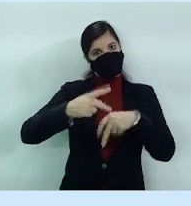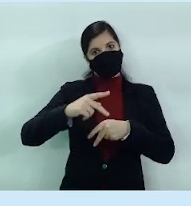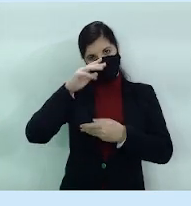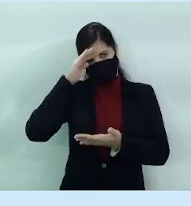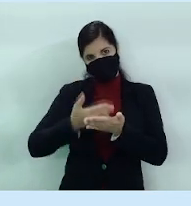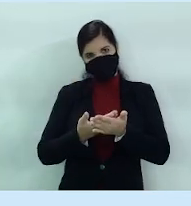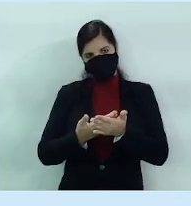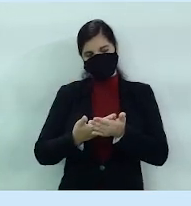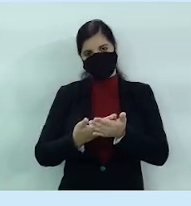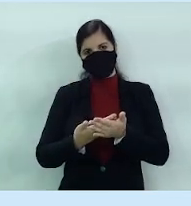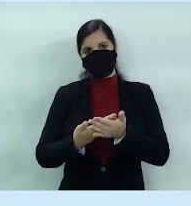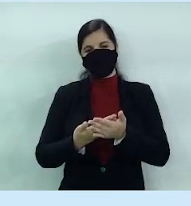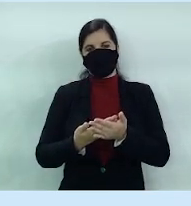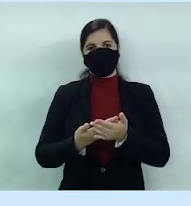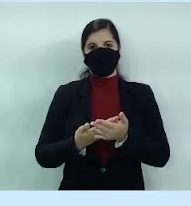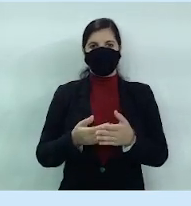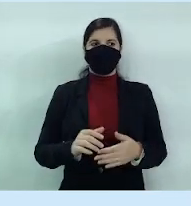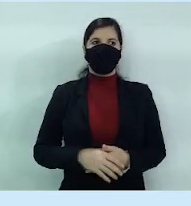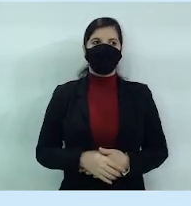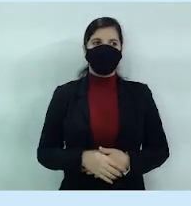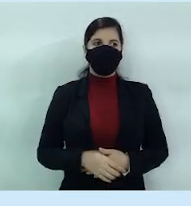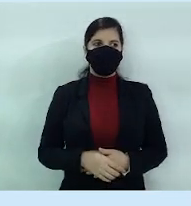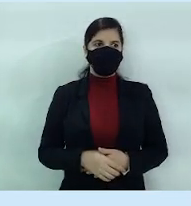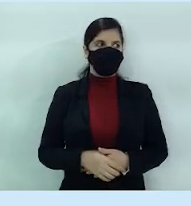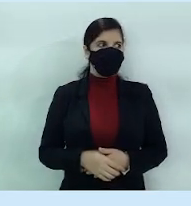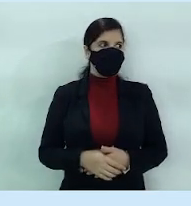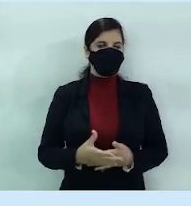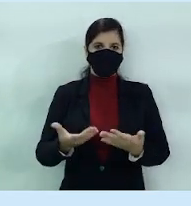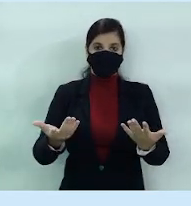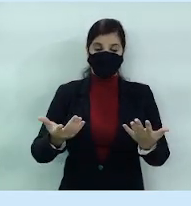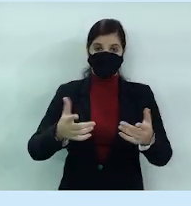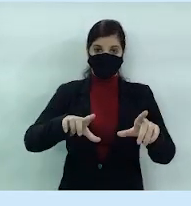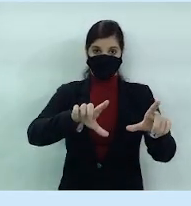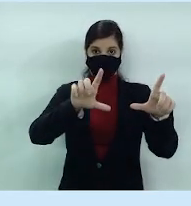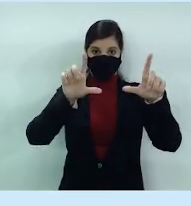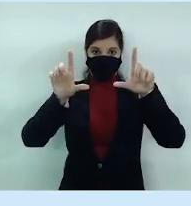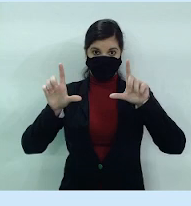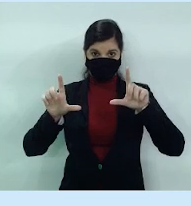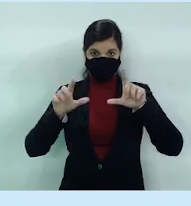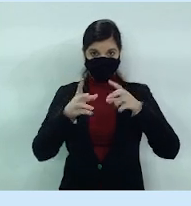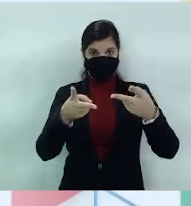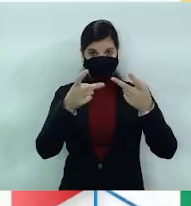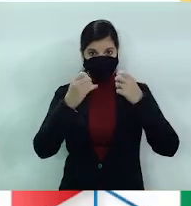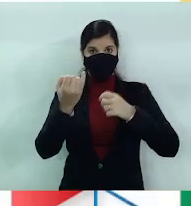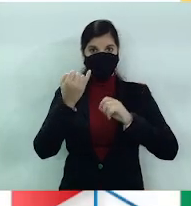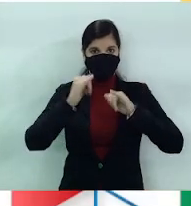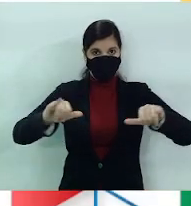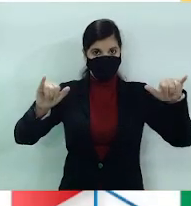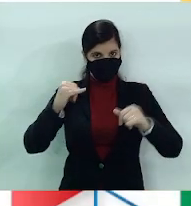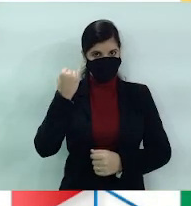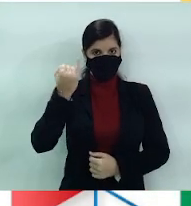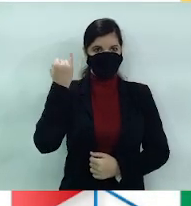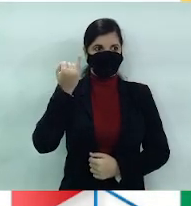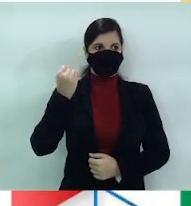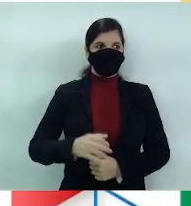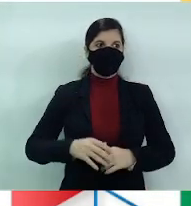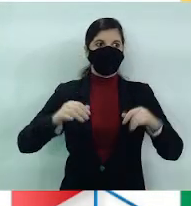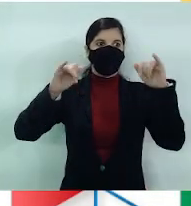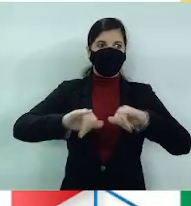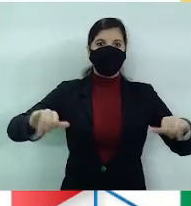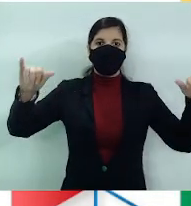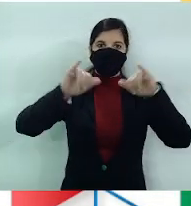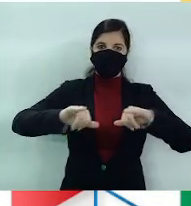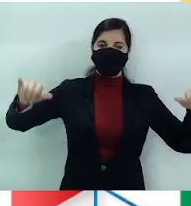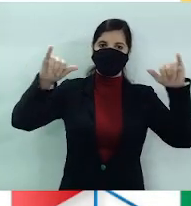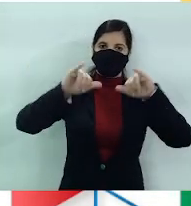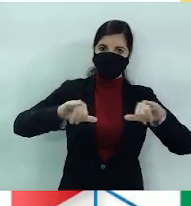objetivo, certo? Vamos lá. Na tela a gente tem uma informação importante, vamos ver aí. A